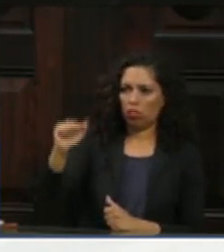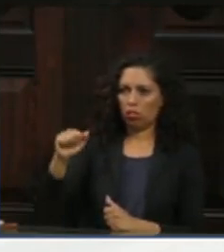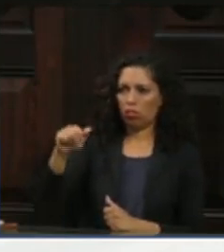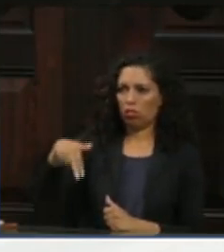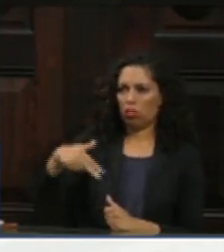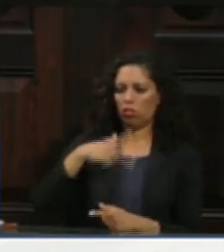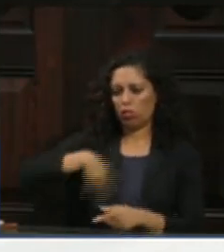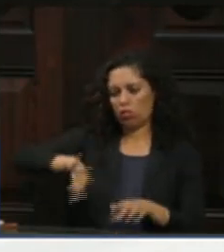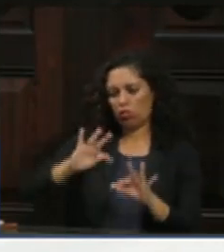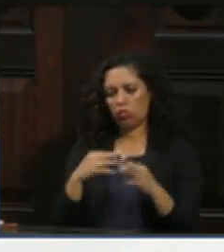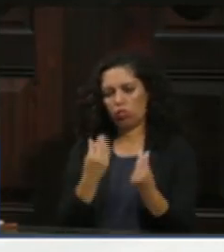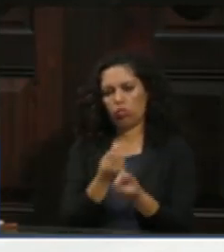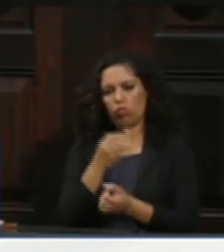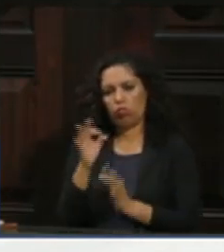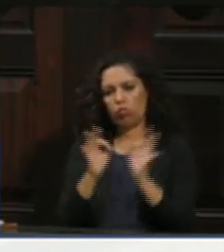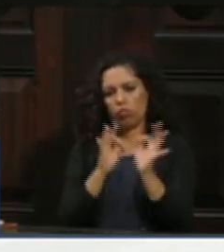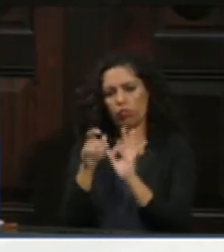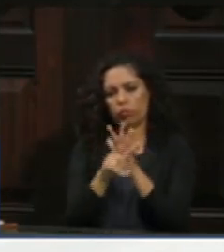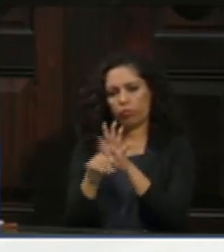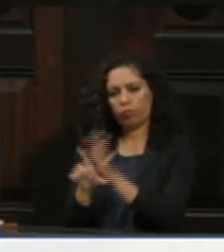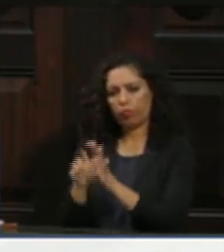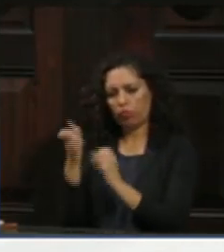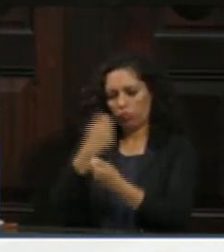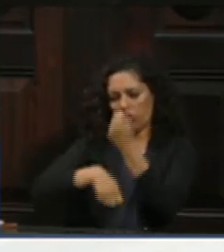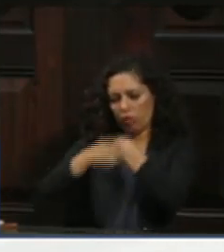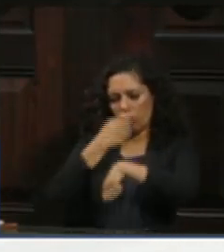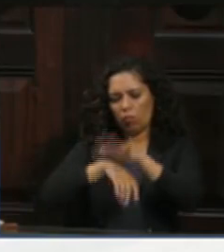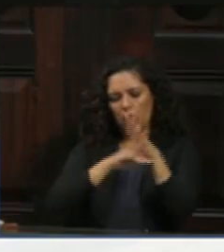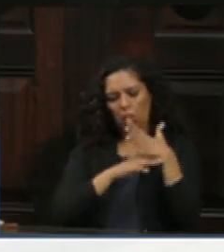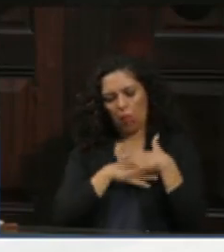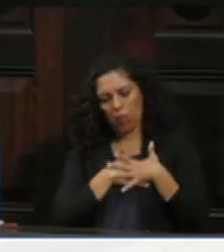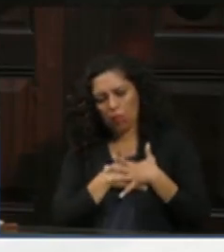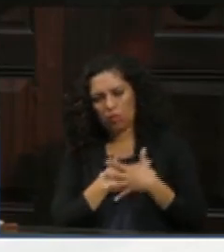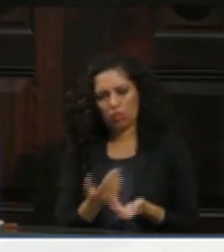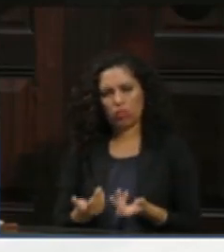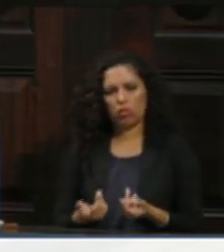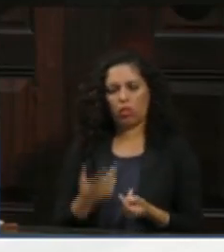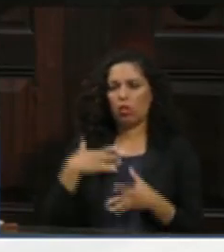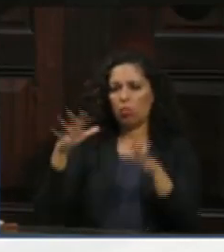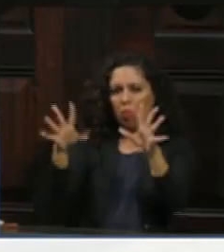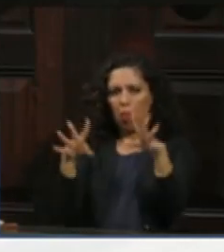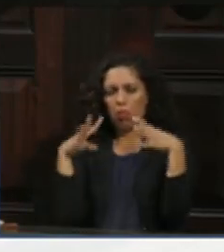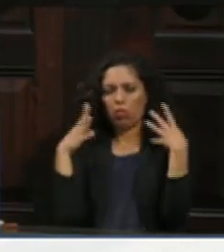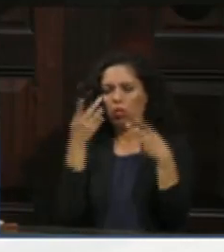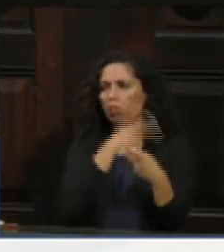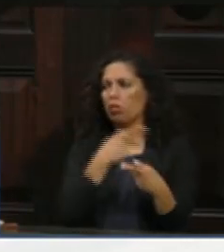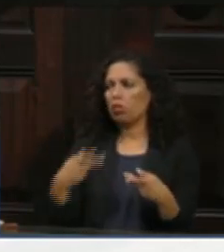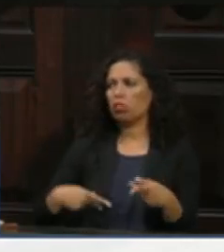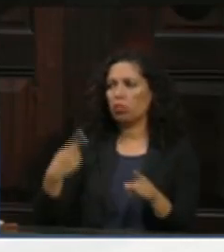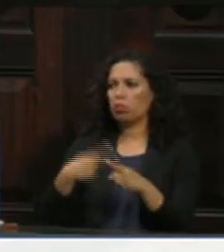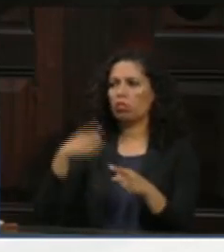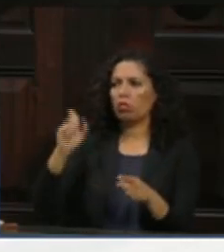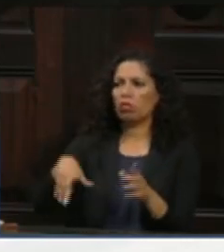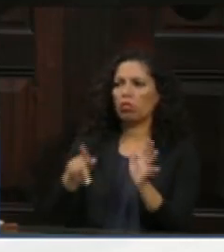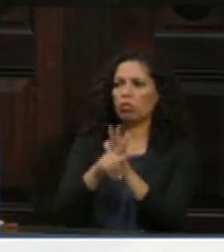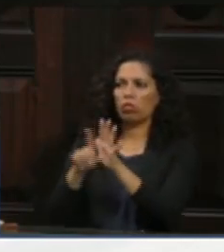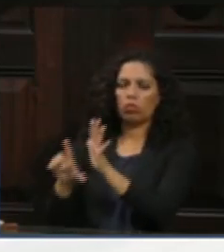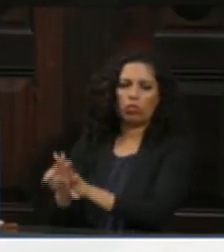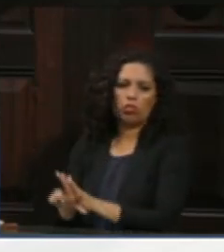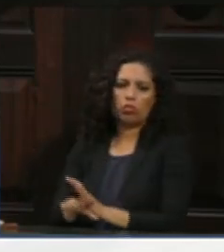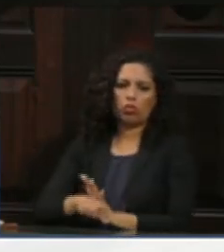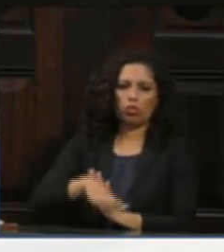o Conselho Superior da Fundação, né, garantindo 2 representantes do quadro permanente. Portanto,